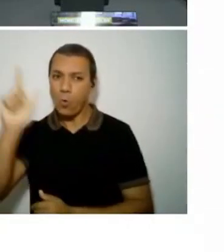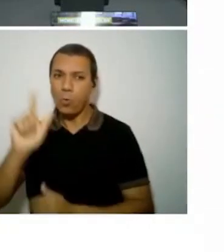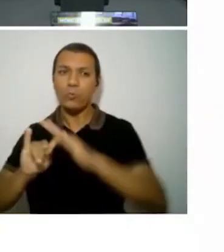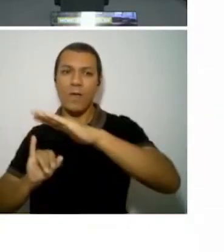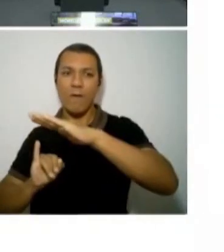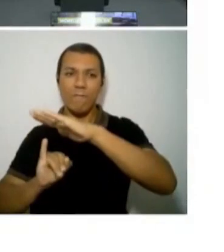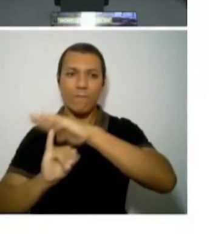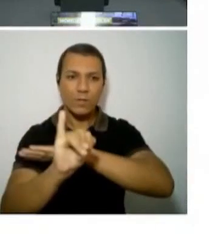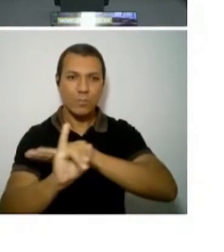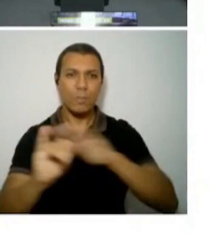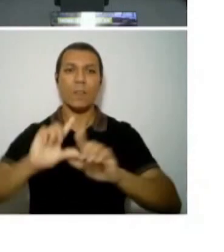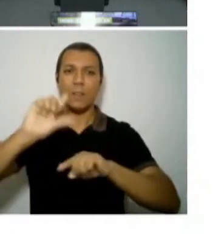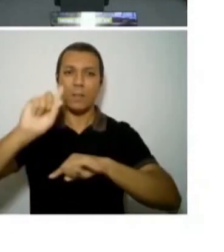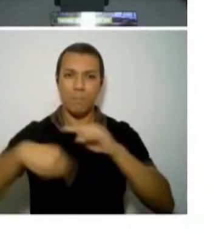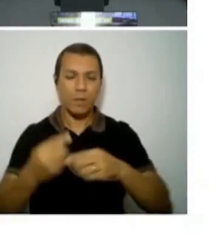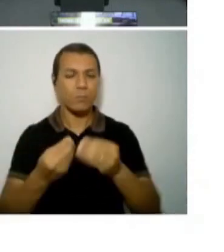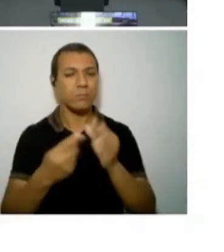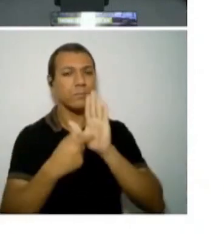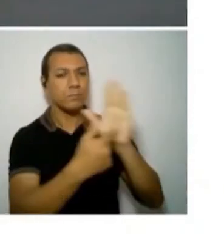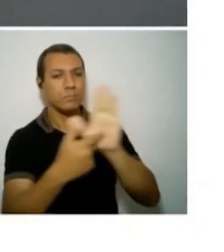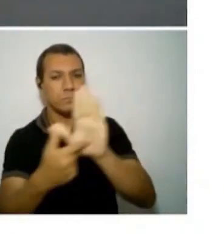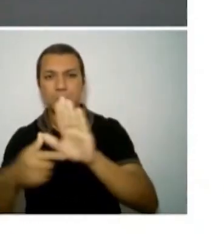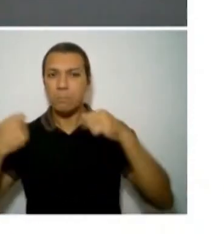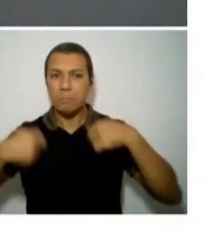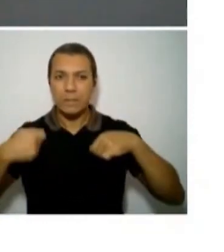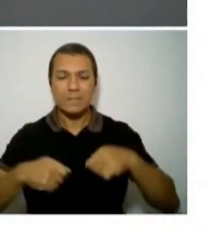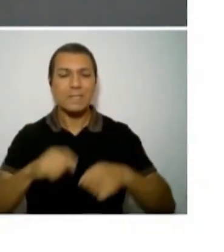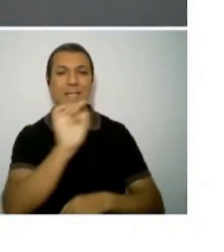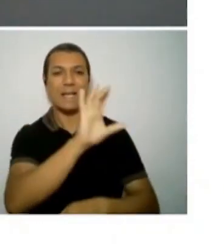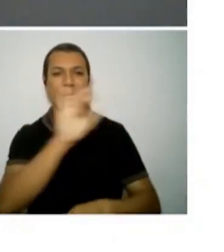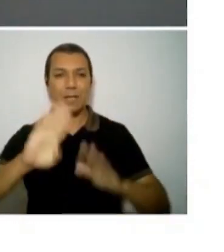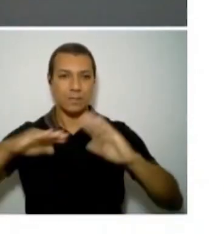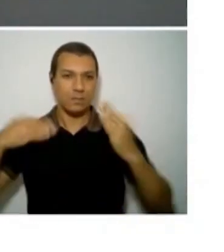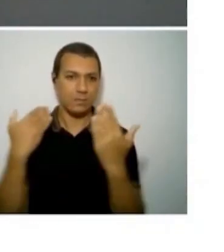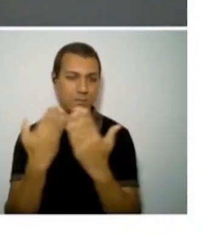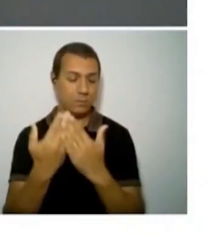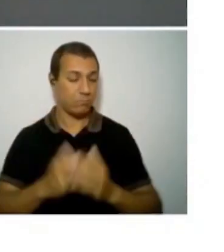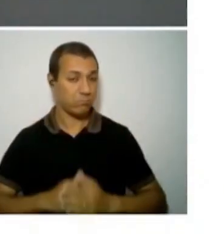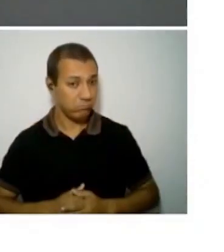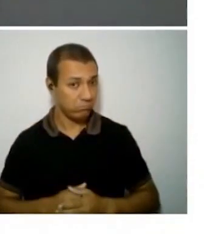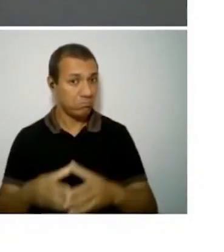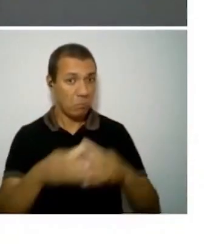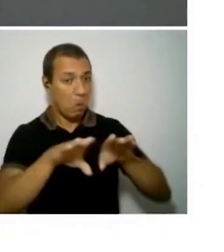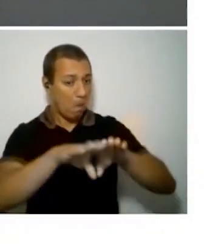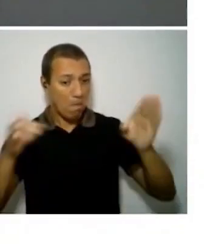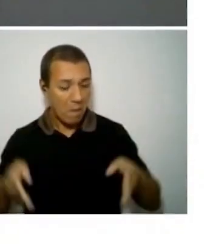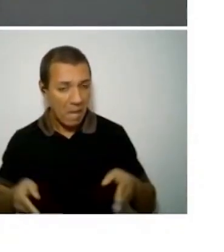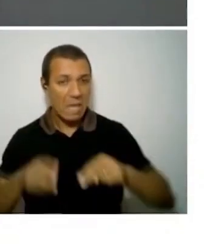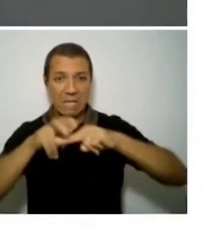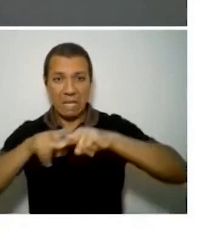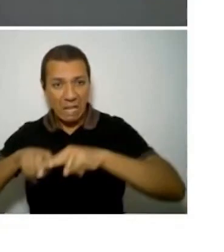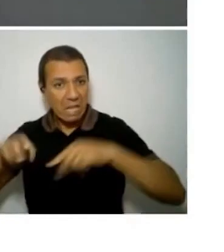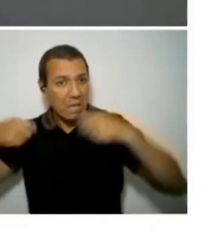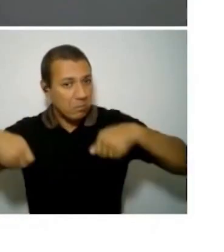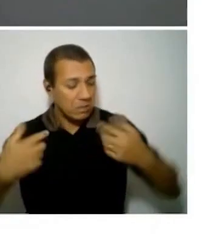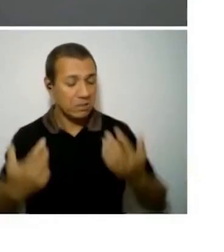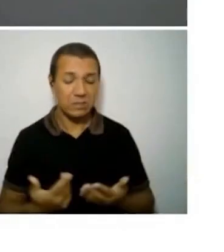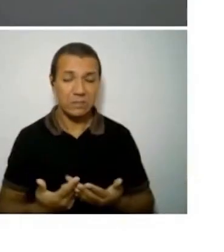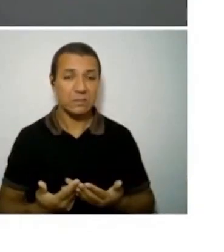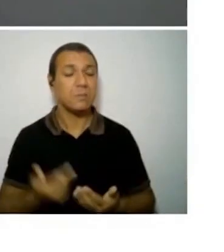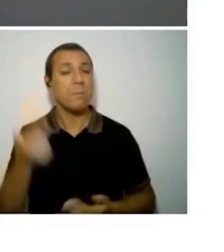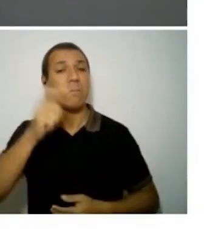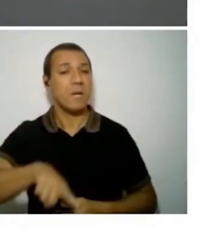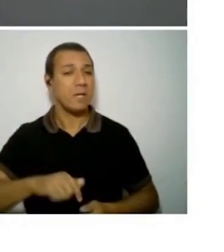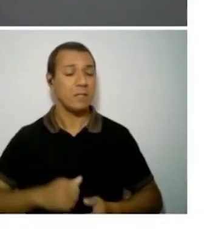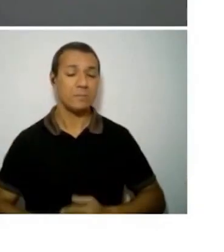feitos de acordo com a apresentação das necessidades das escolas desde conjuntos de mesa e cadeira eh a